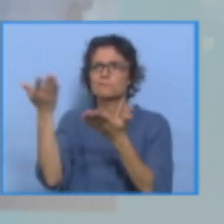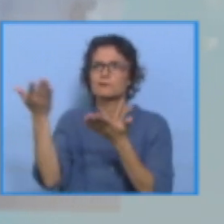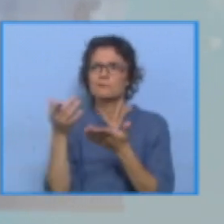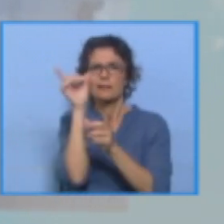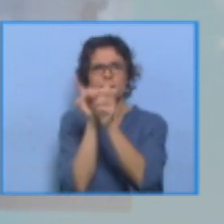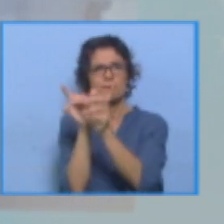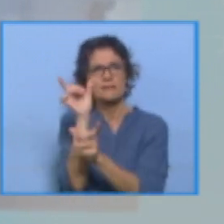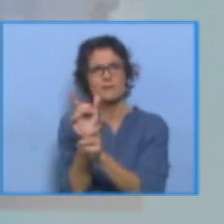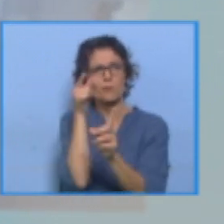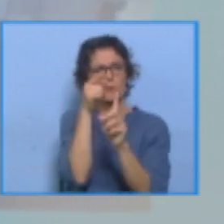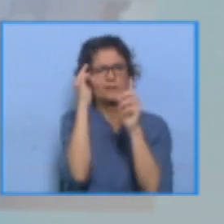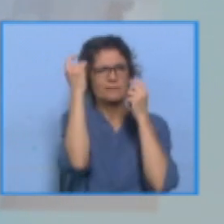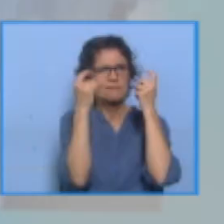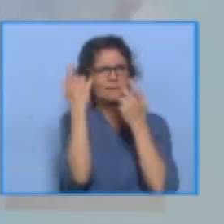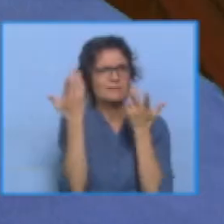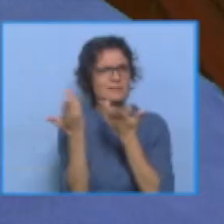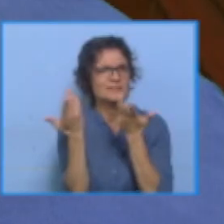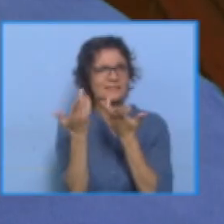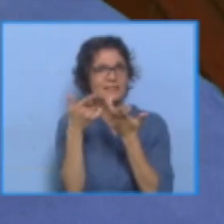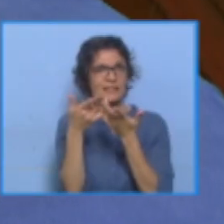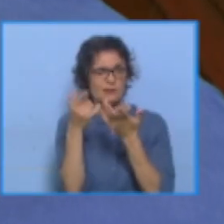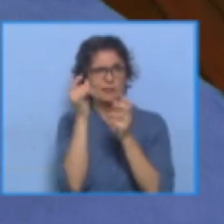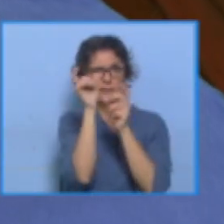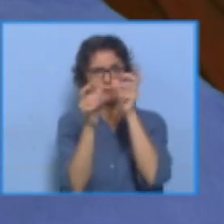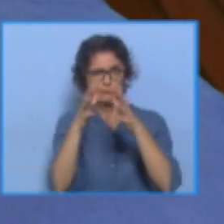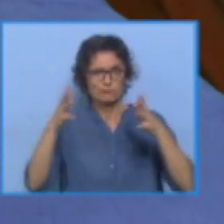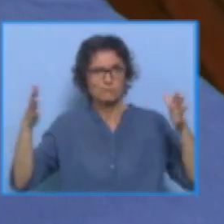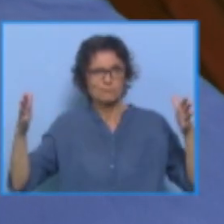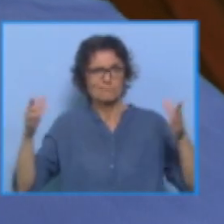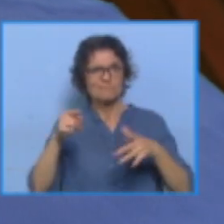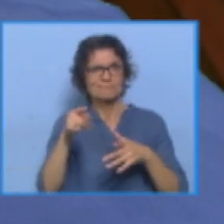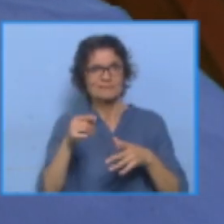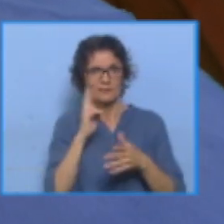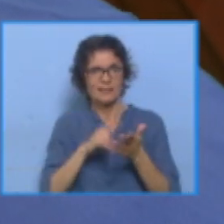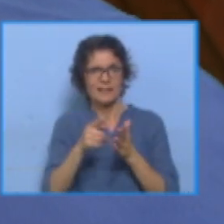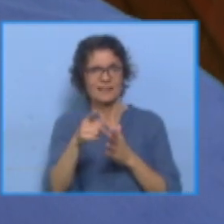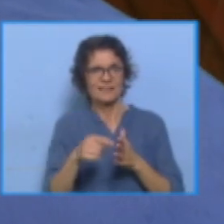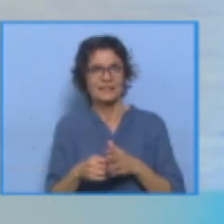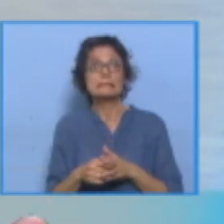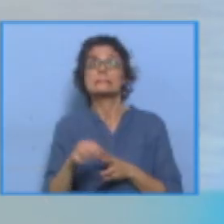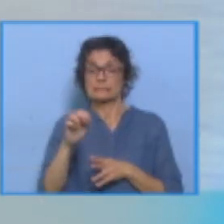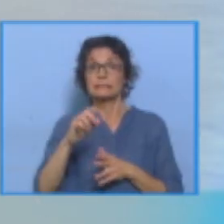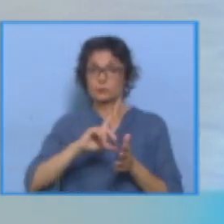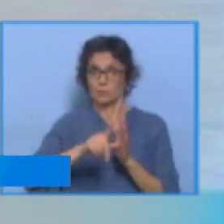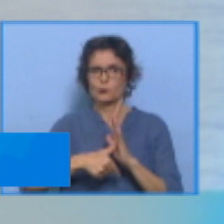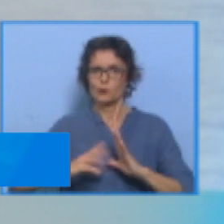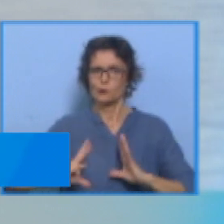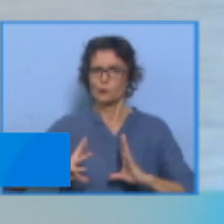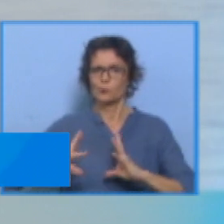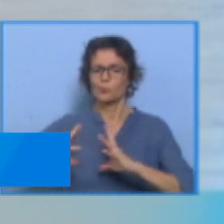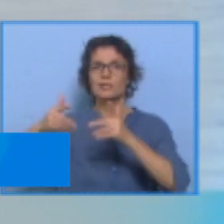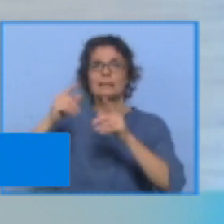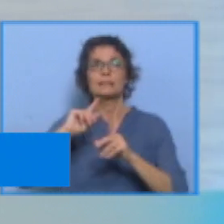refletir. E ele tem aumentado, tem visitado cada vez mais cidades. Exatamente, ele tem sido um projeto em constante crescimento, que isto começou